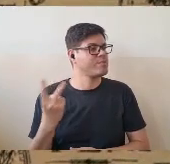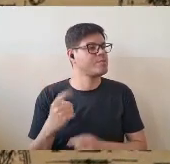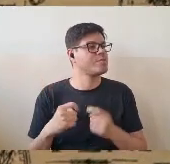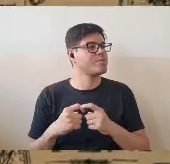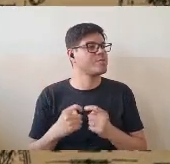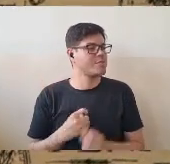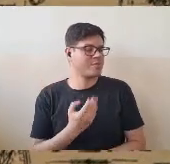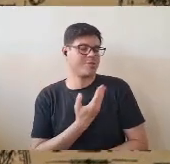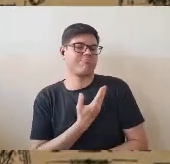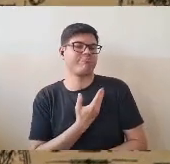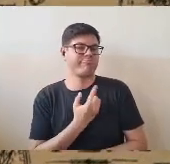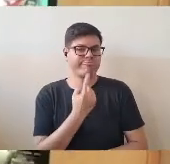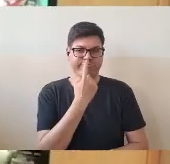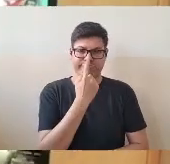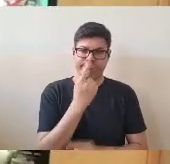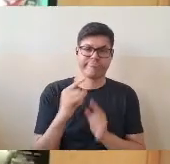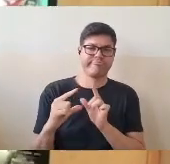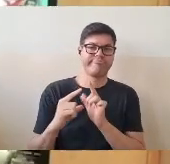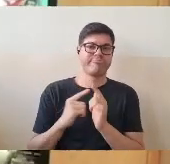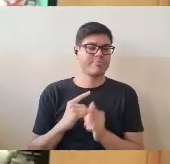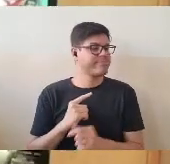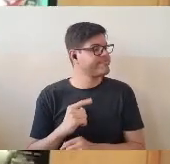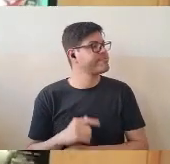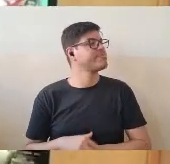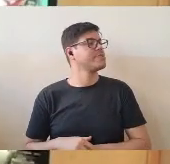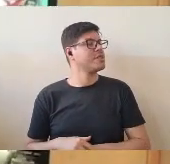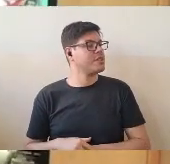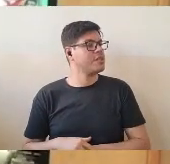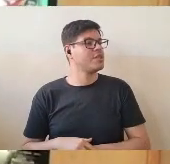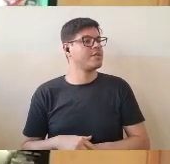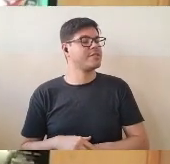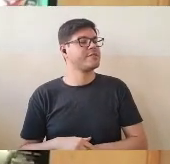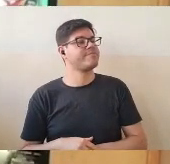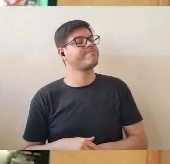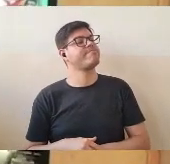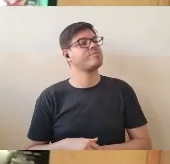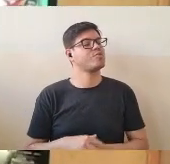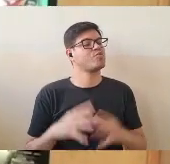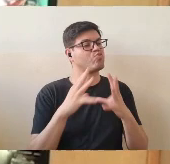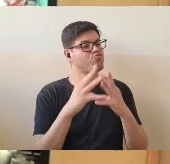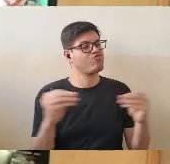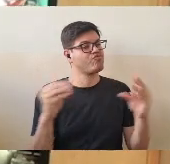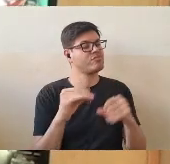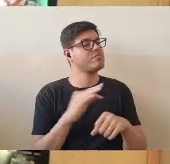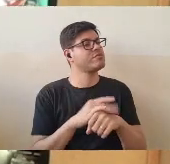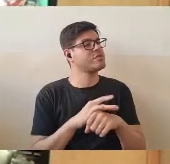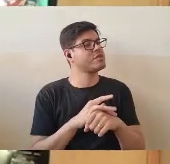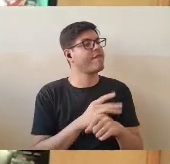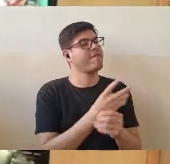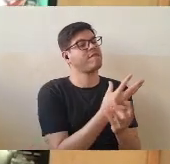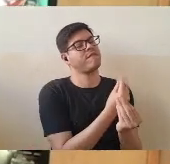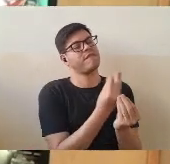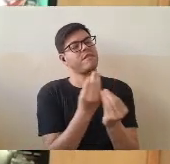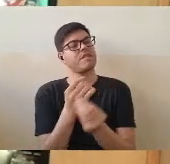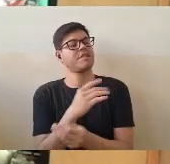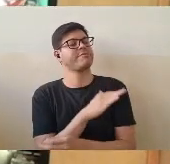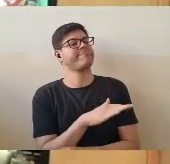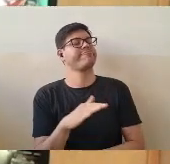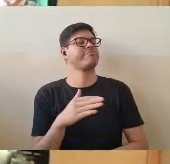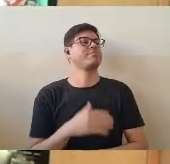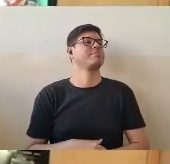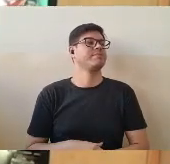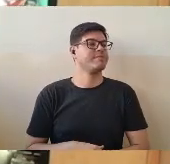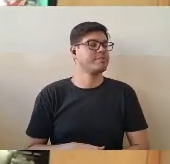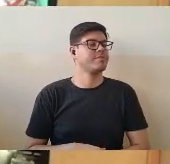curou muitas crianças, Sim, graças a Deus, sim. graças a Deus. E também, agora tem a parte ruim,